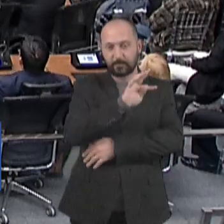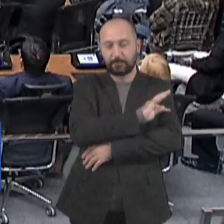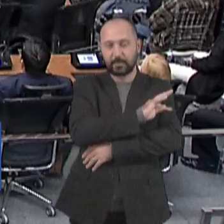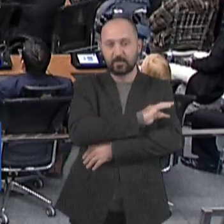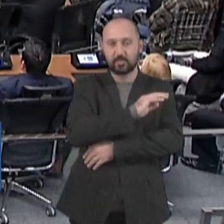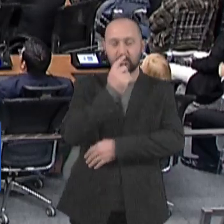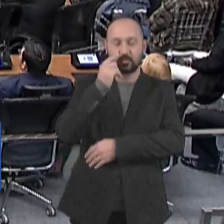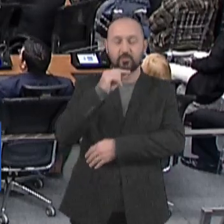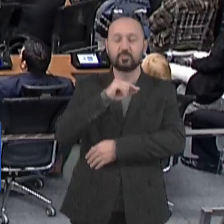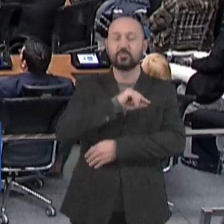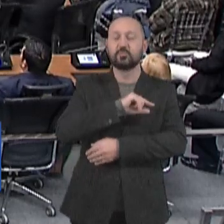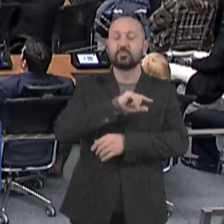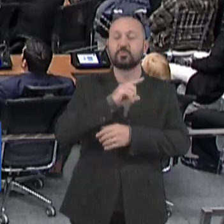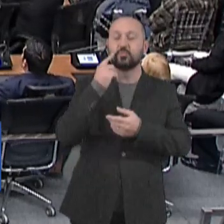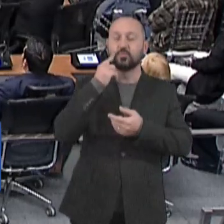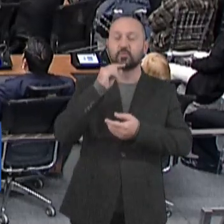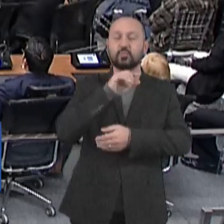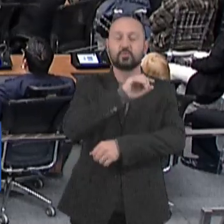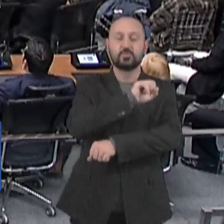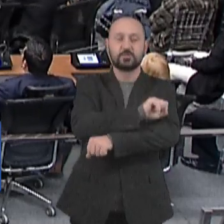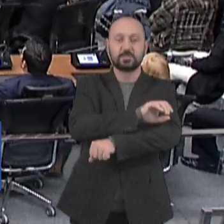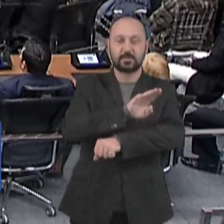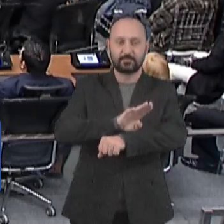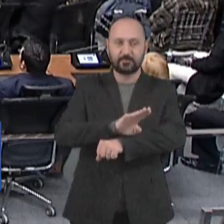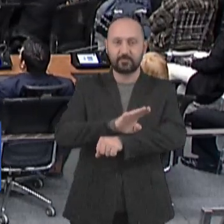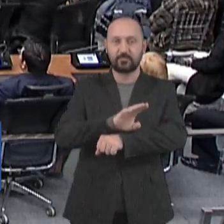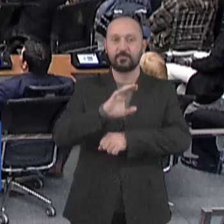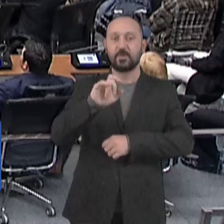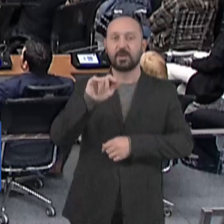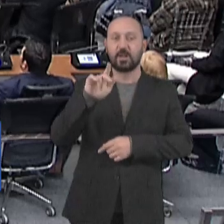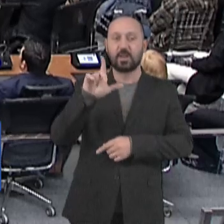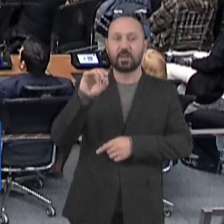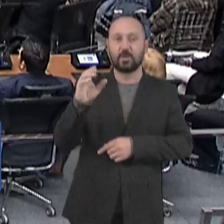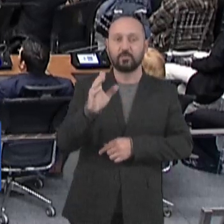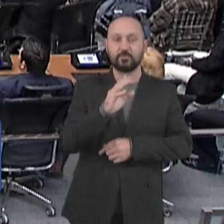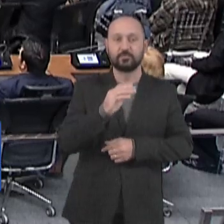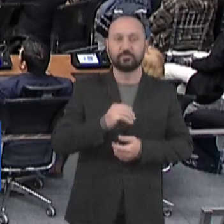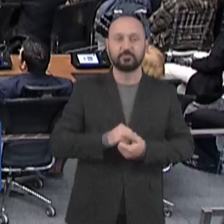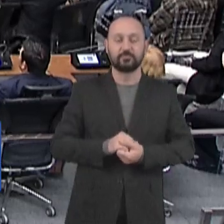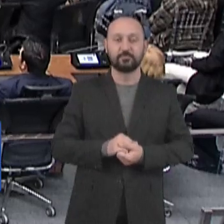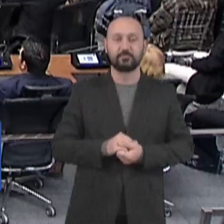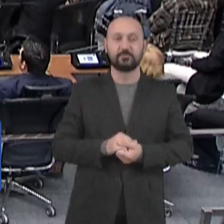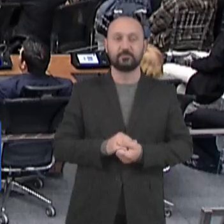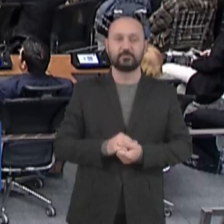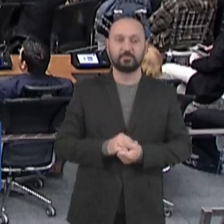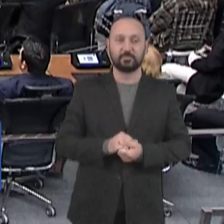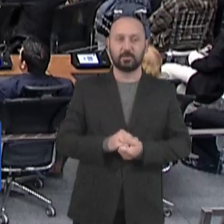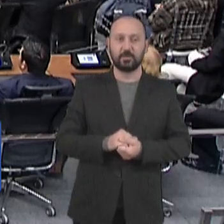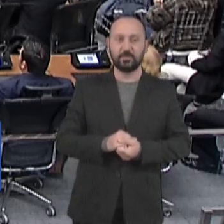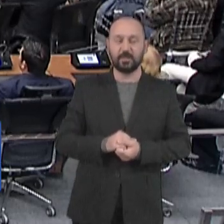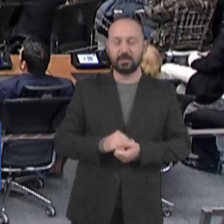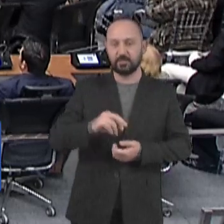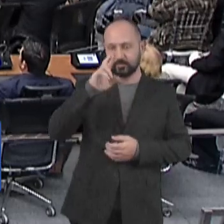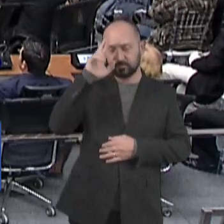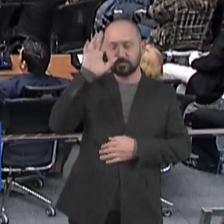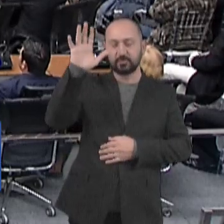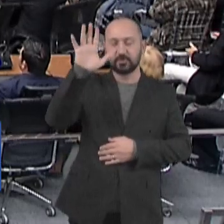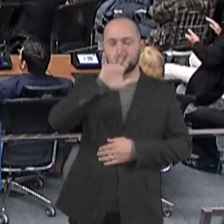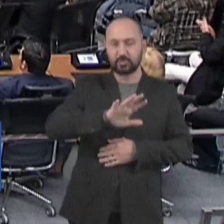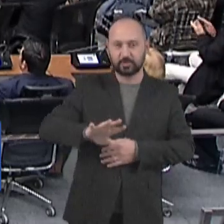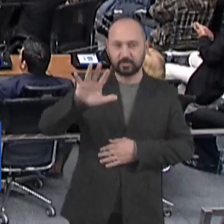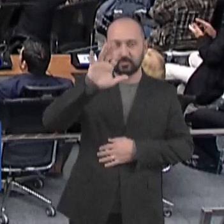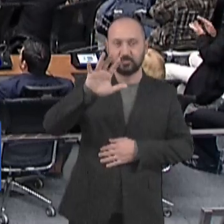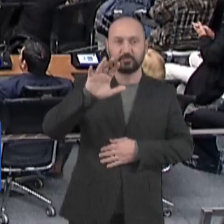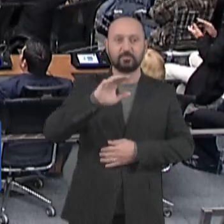do Sebrae MS. Está sendo representada por Cláudio George Mendonça, diretor superintendente do